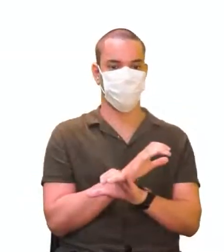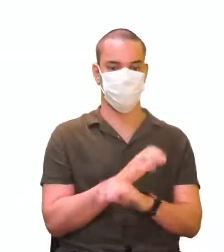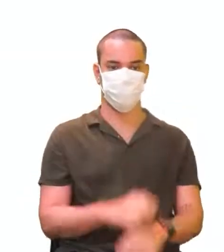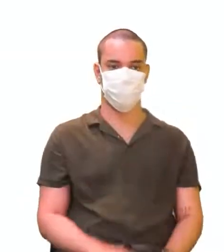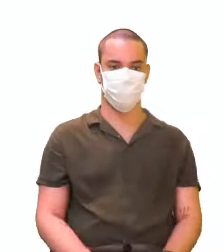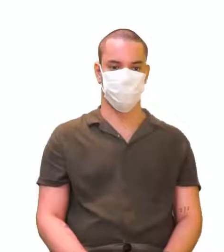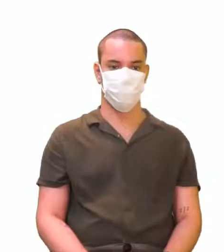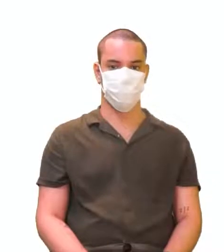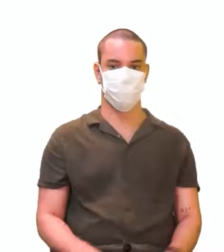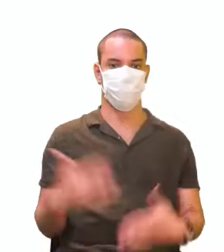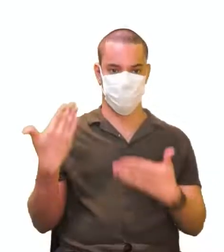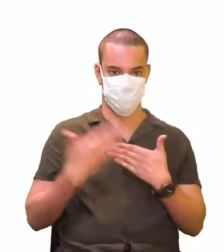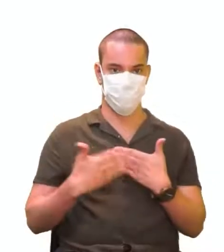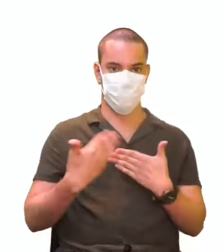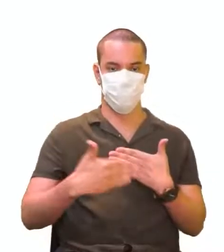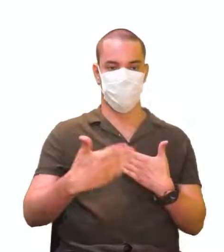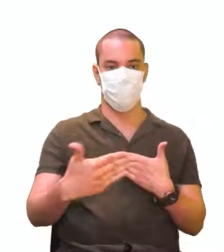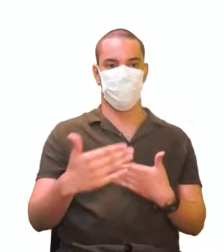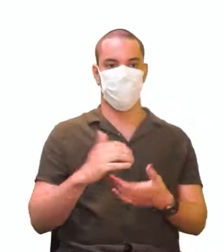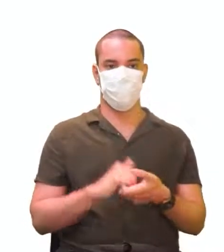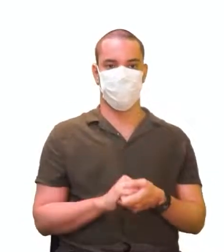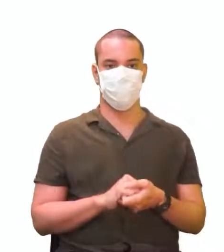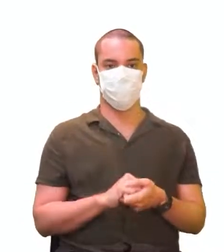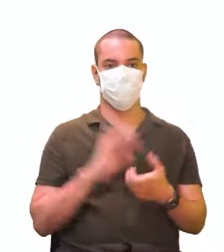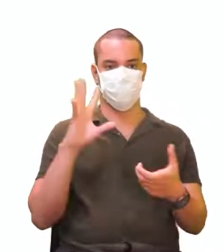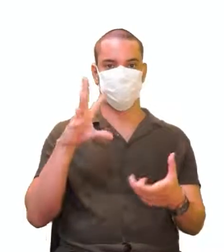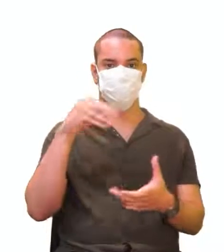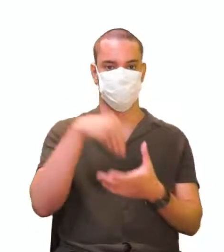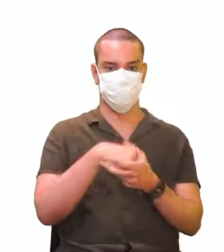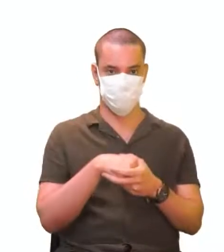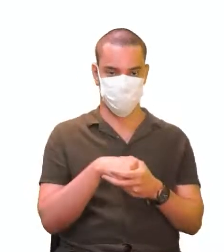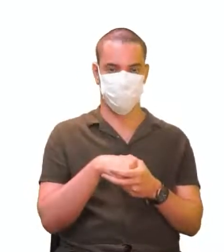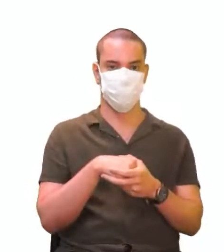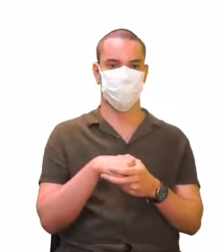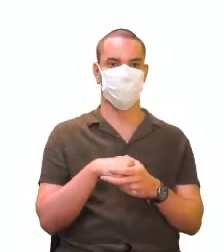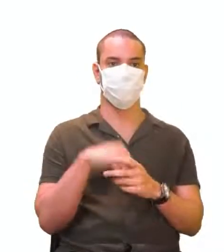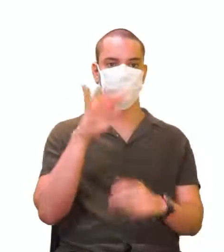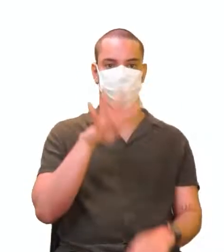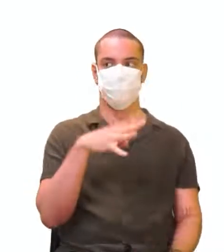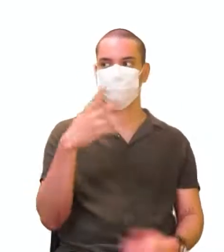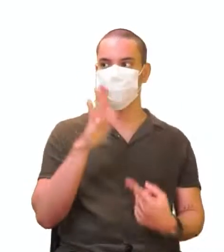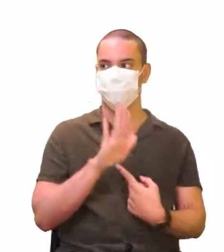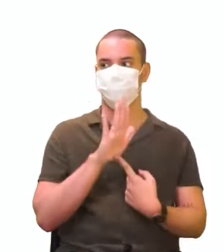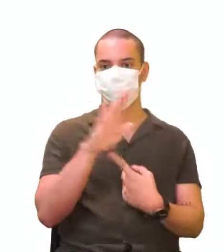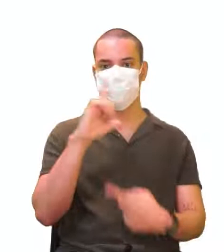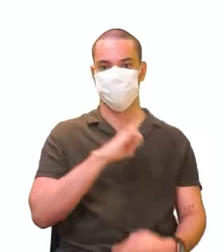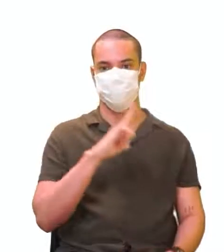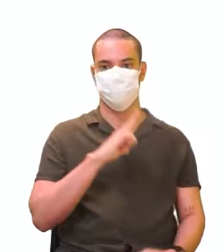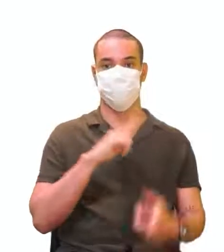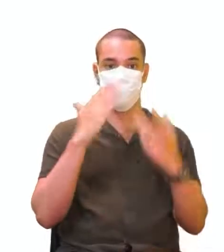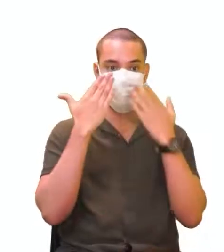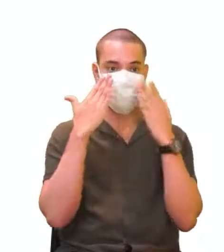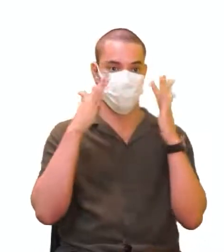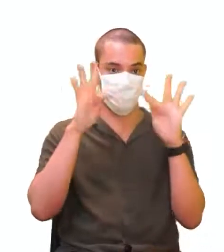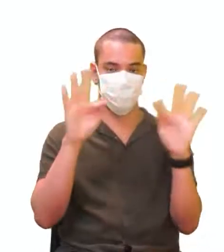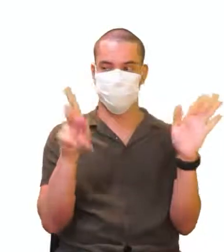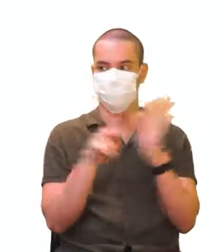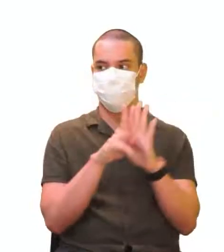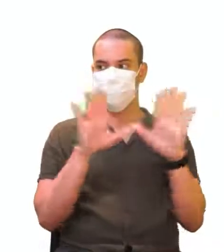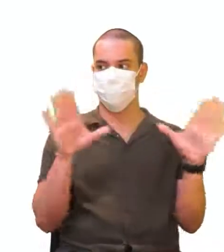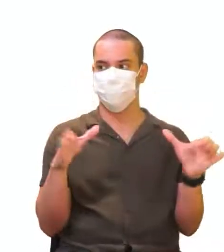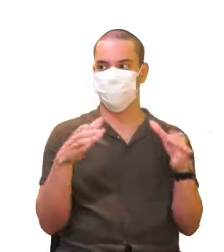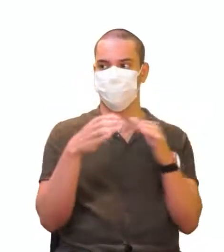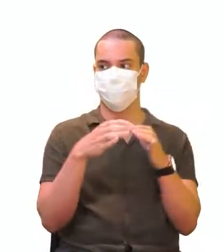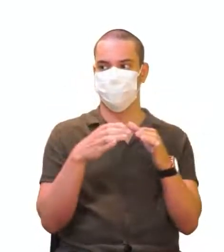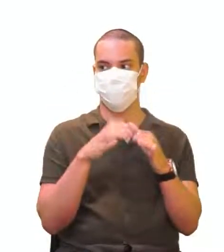2. Vamos seguindo. No heredograma a seguir, estão indicados os fenótipos dos grupos